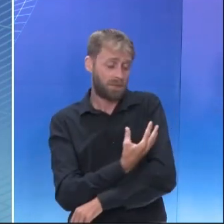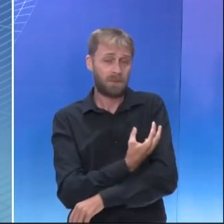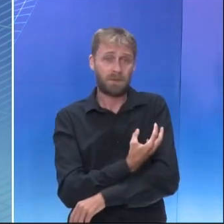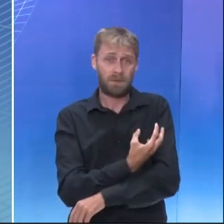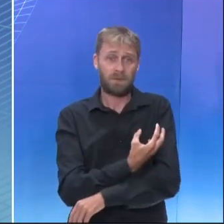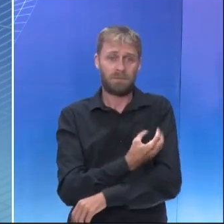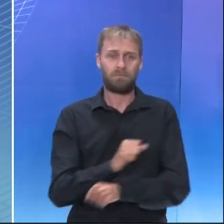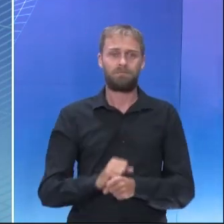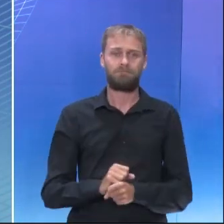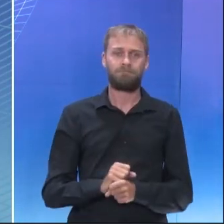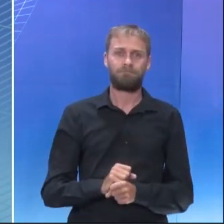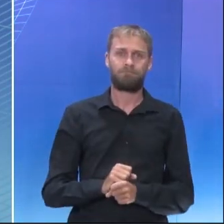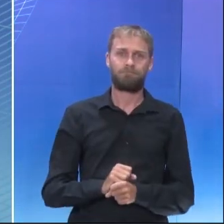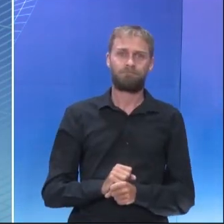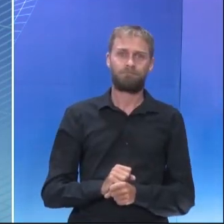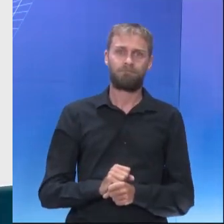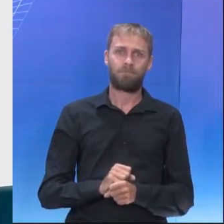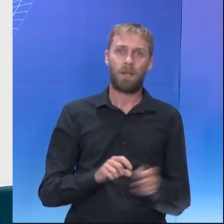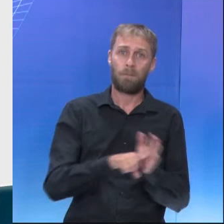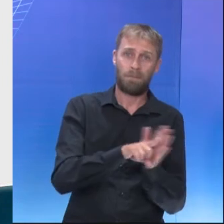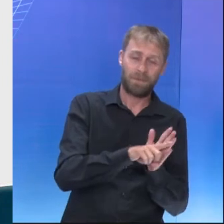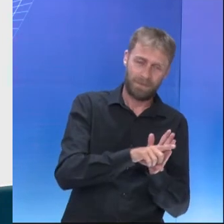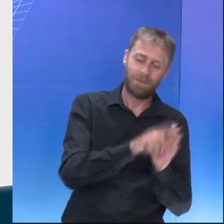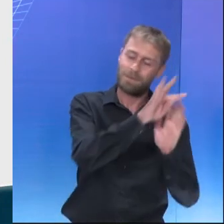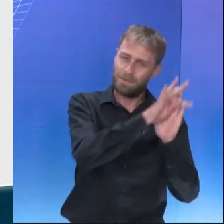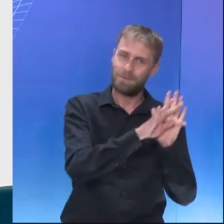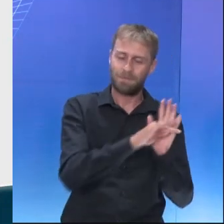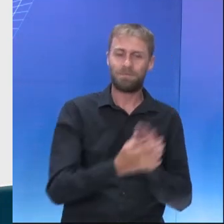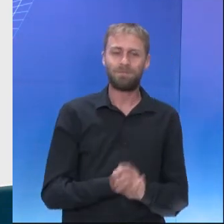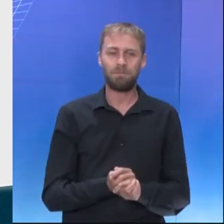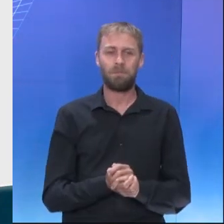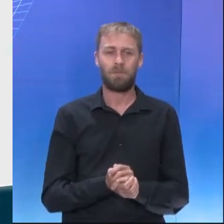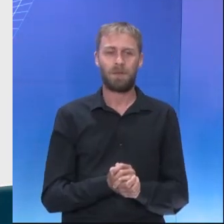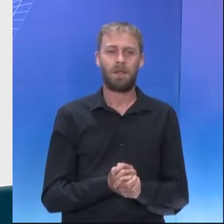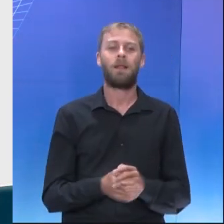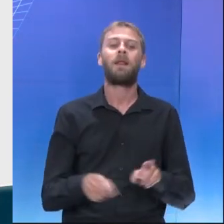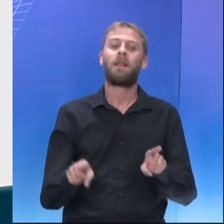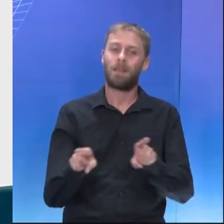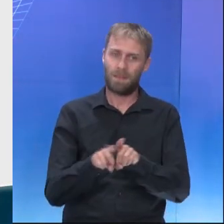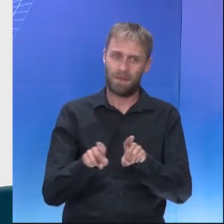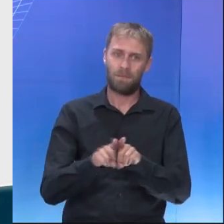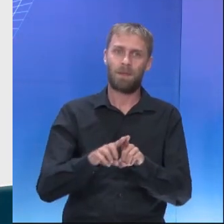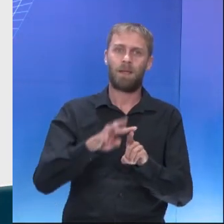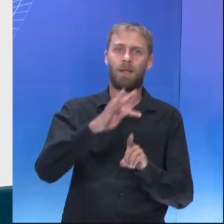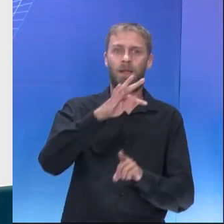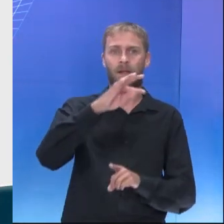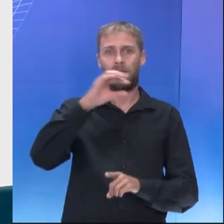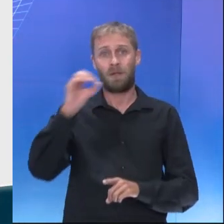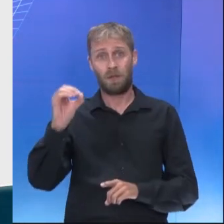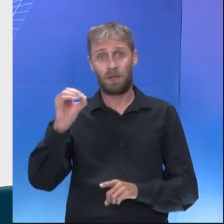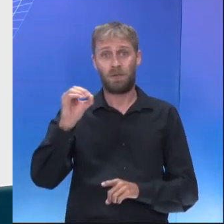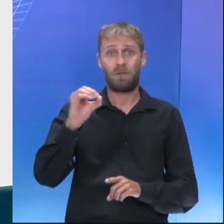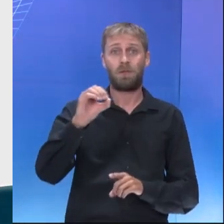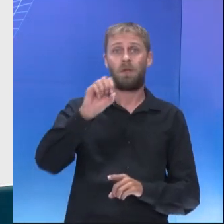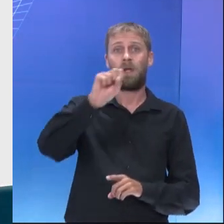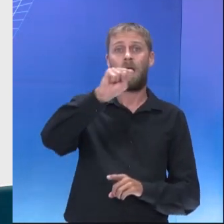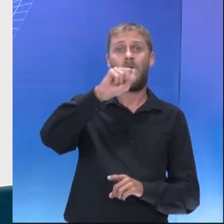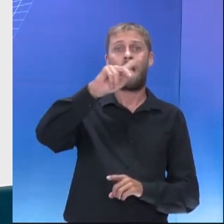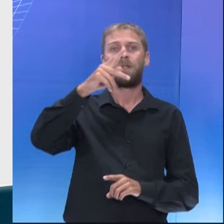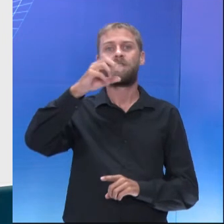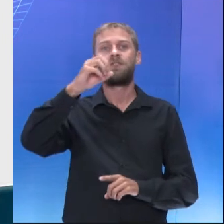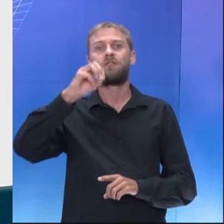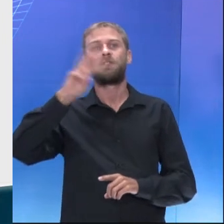essays. O que mais? To show purpose. O que é to show purpose? Mostrar